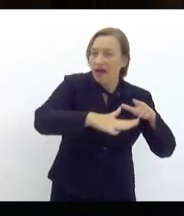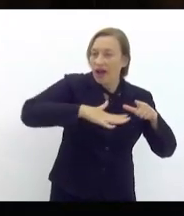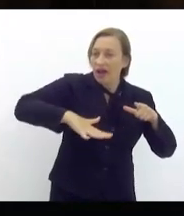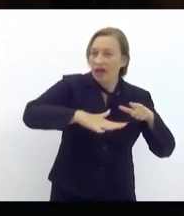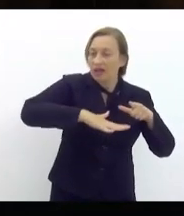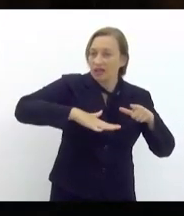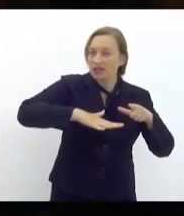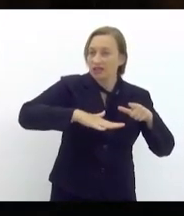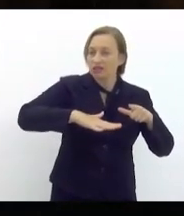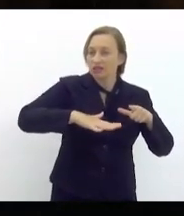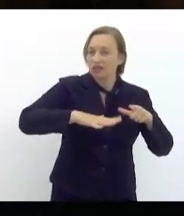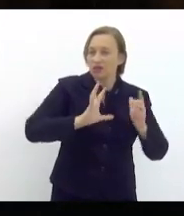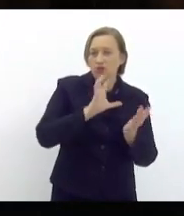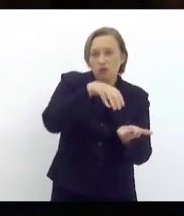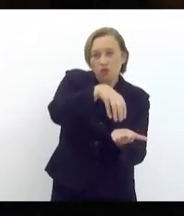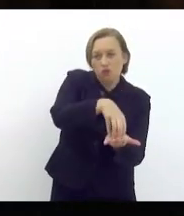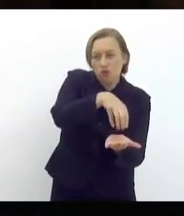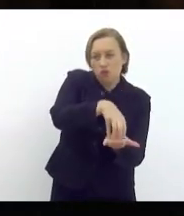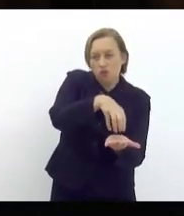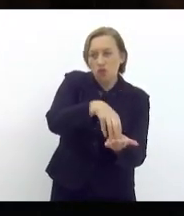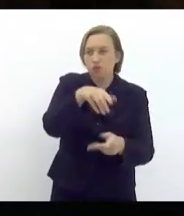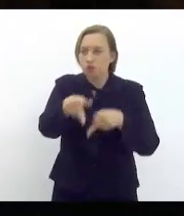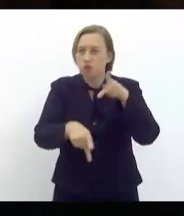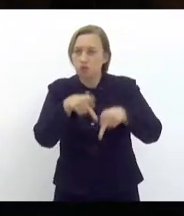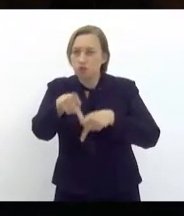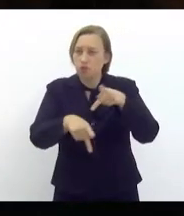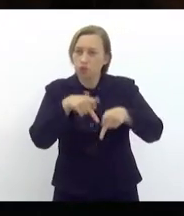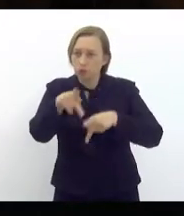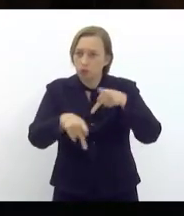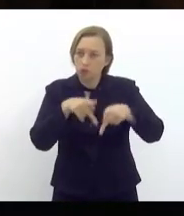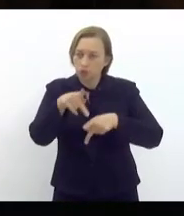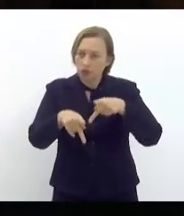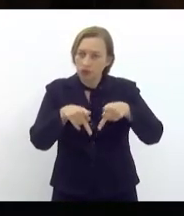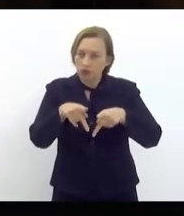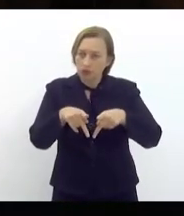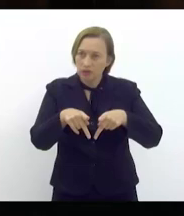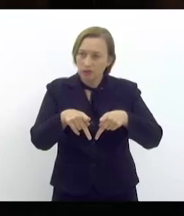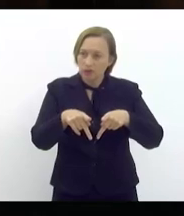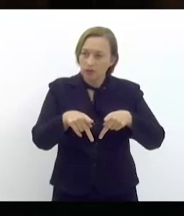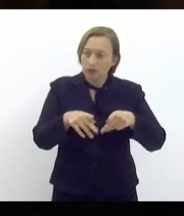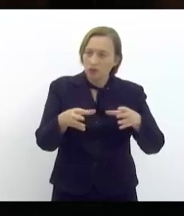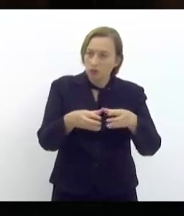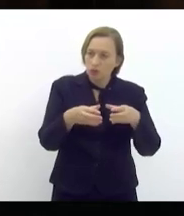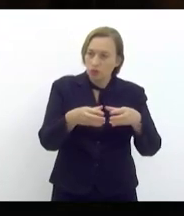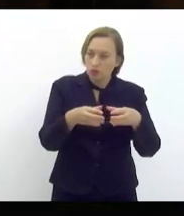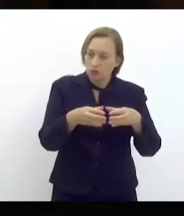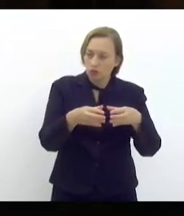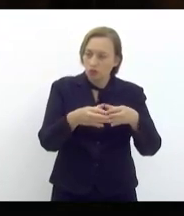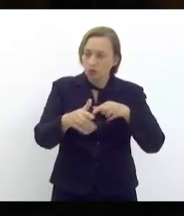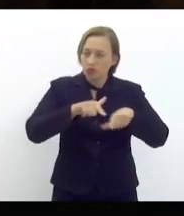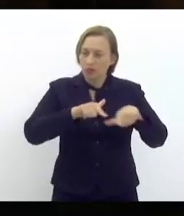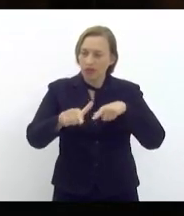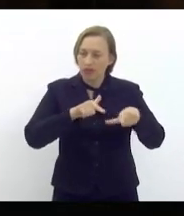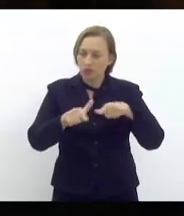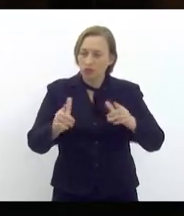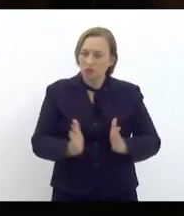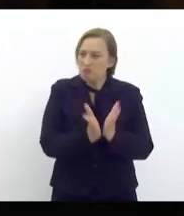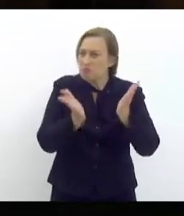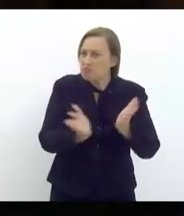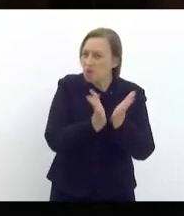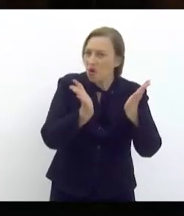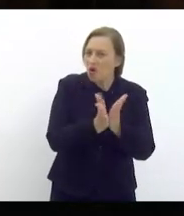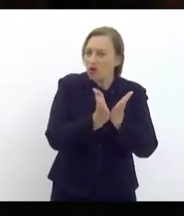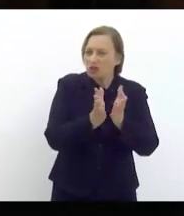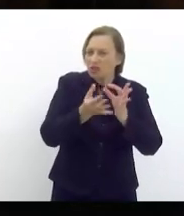concentração populacional majoritariamente de uma classe trabalhadora desassistida e distante dos grandes